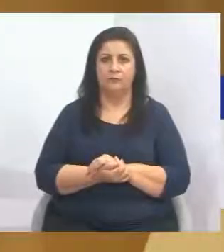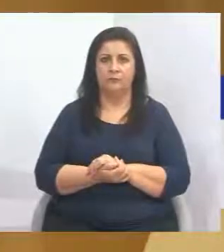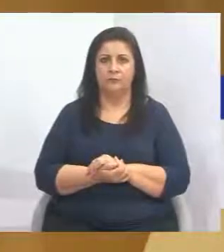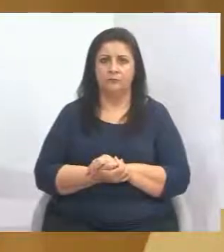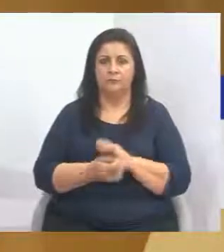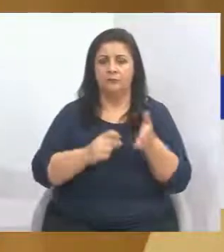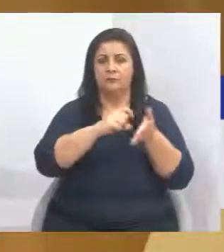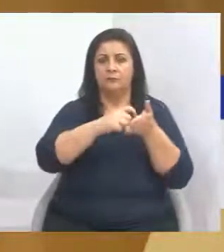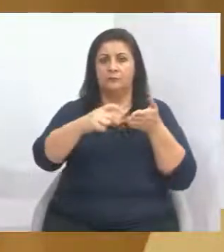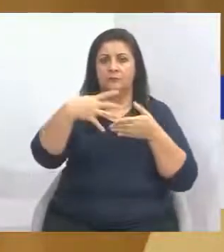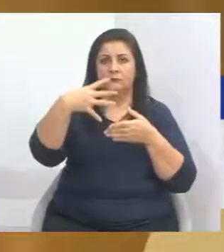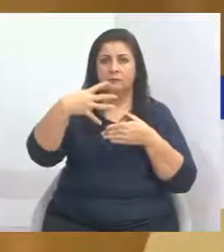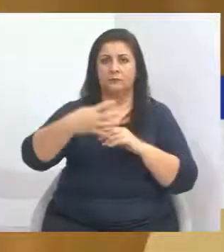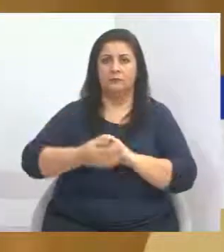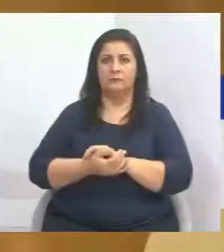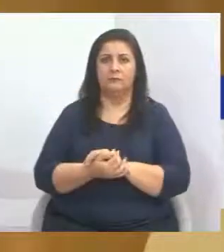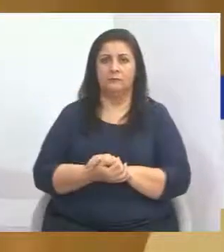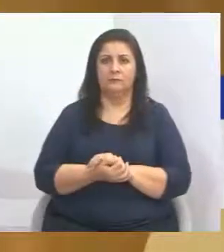Inciso 4º,